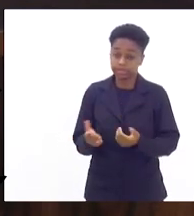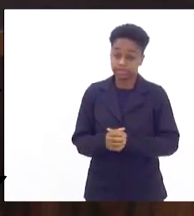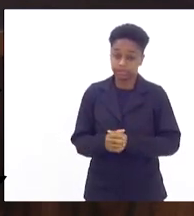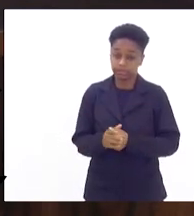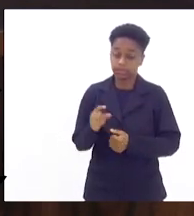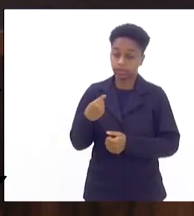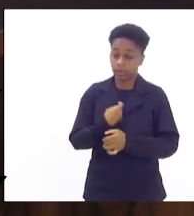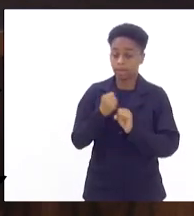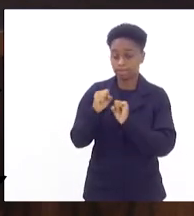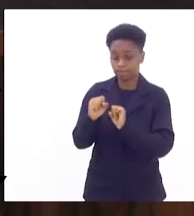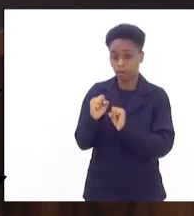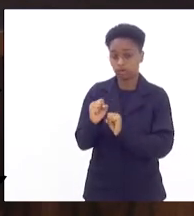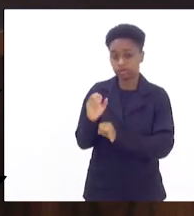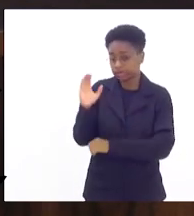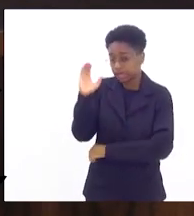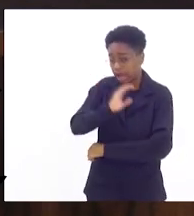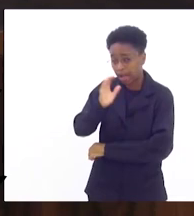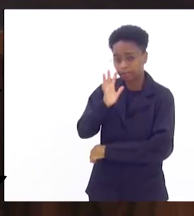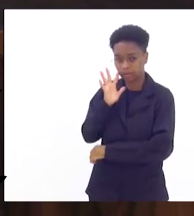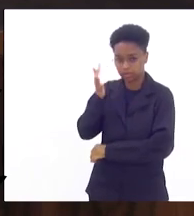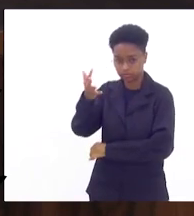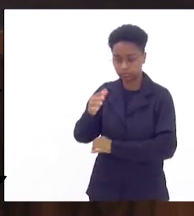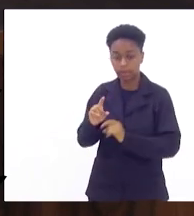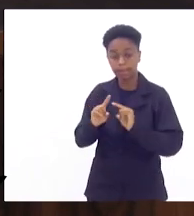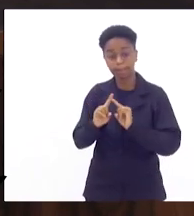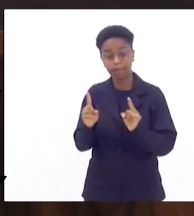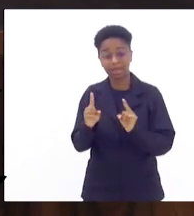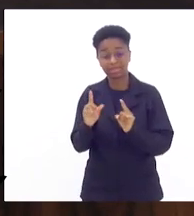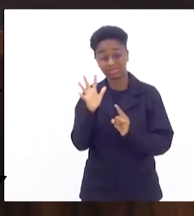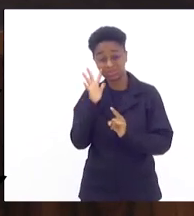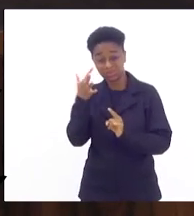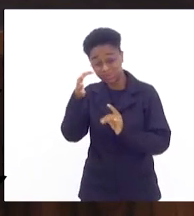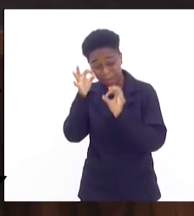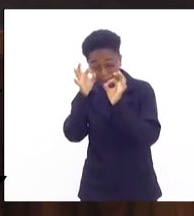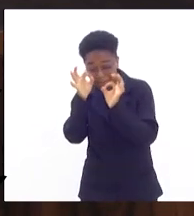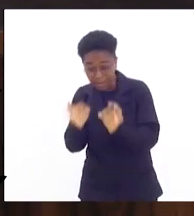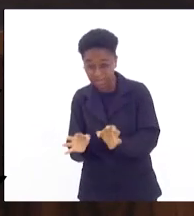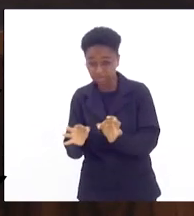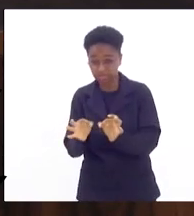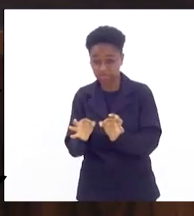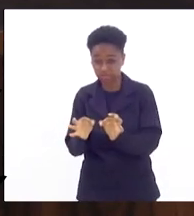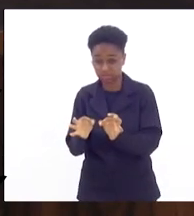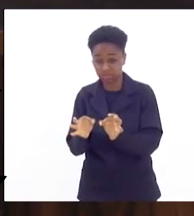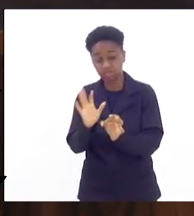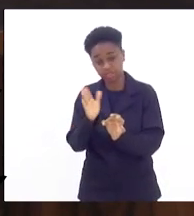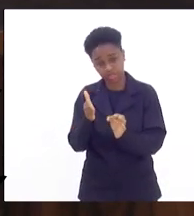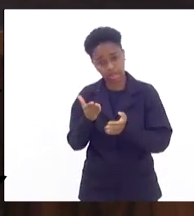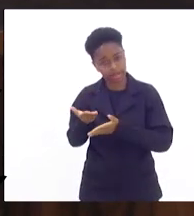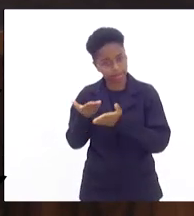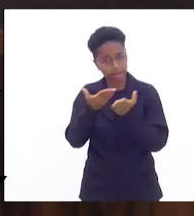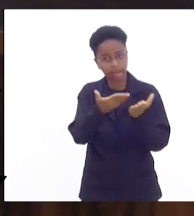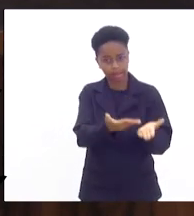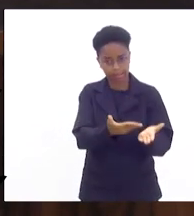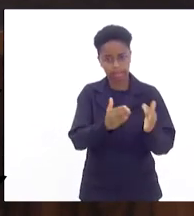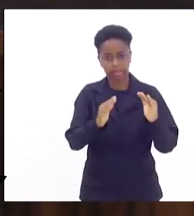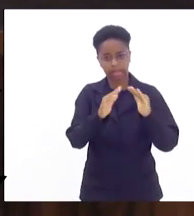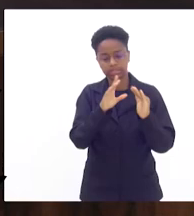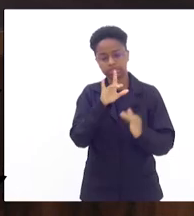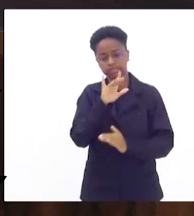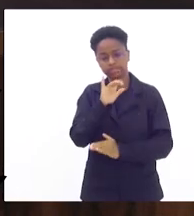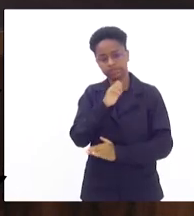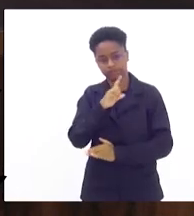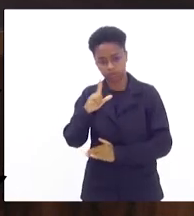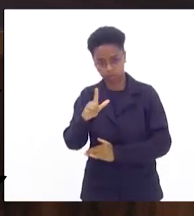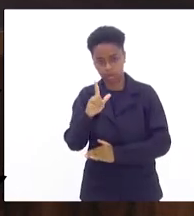gente pode imediatamente resolver. Agora, a situação definitiva, ela já foi encaminhada à Casa Civil, que é